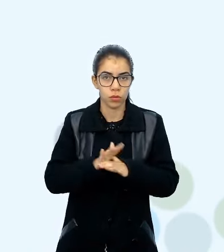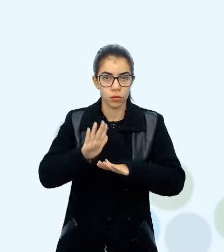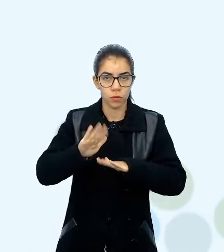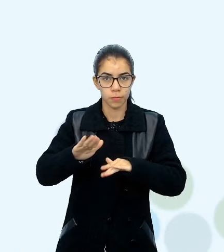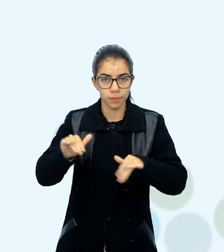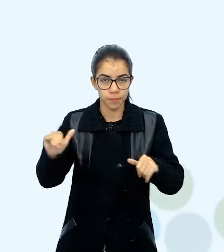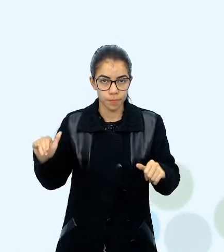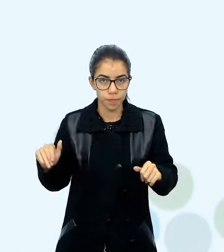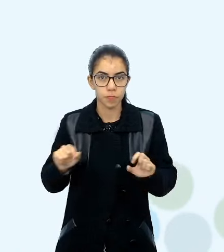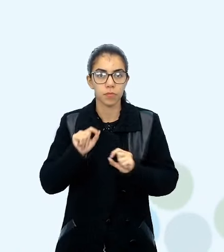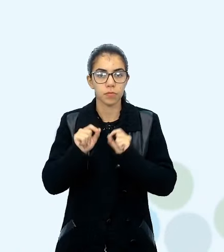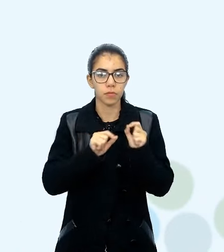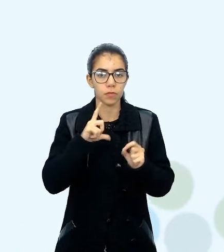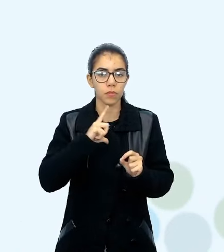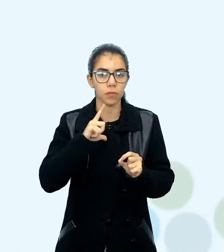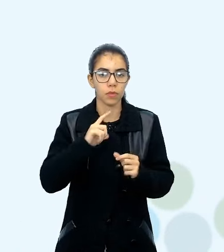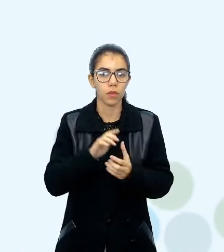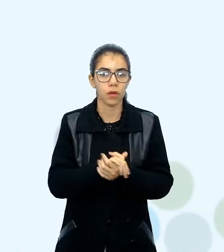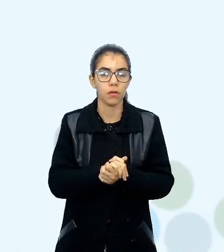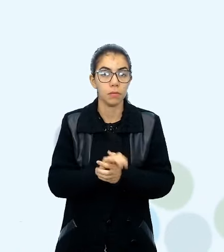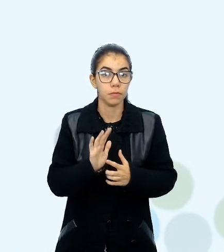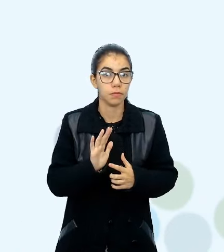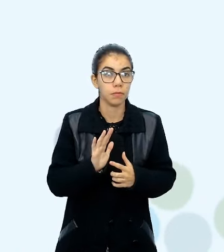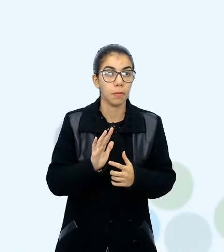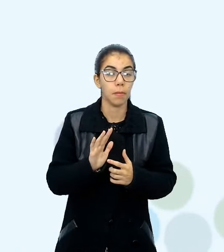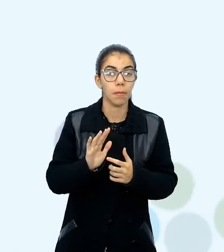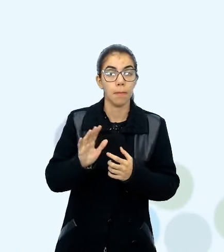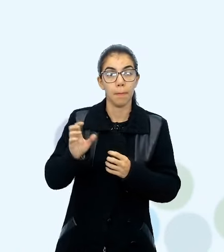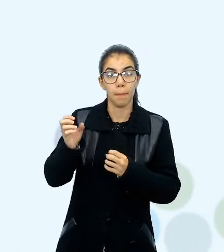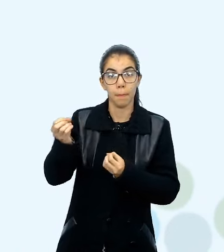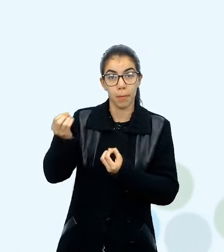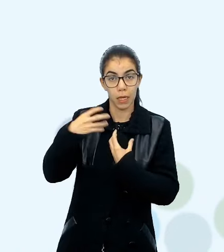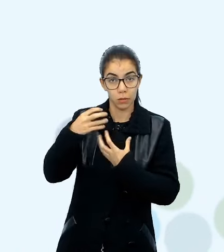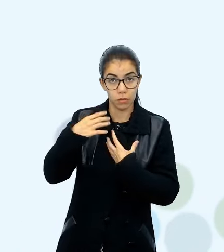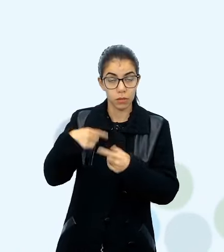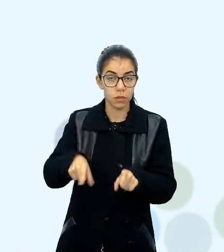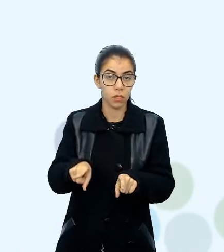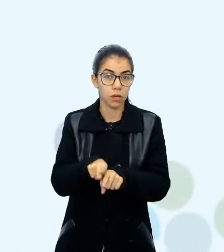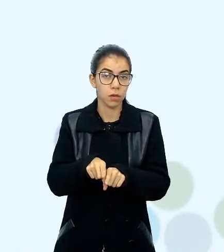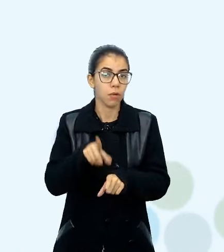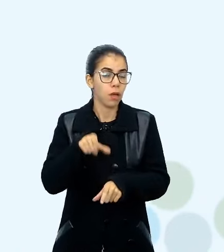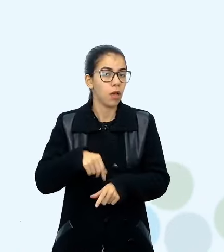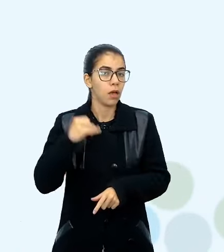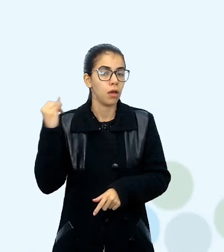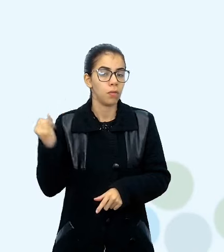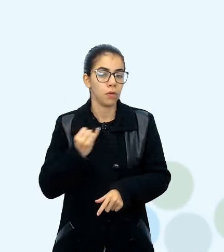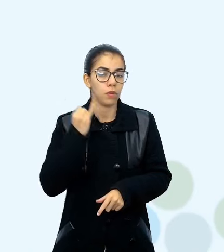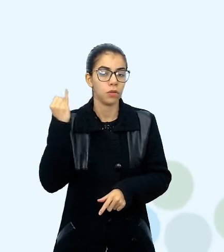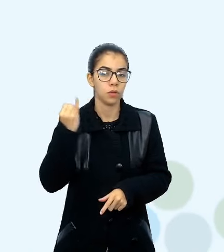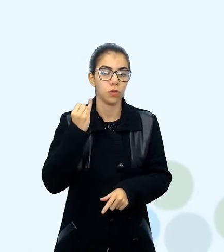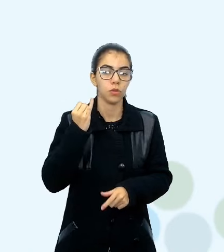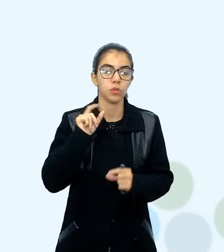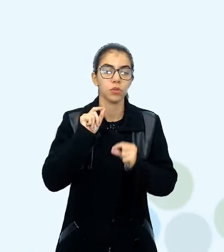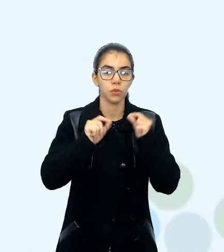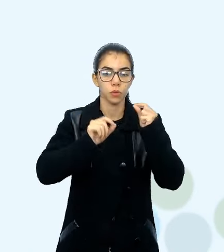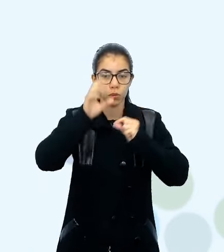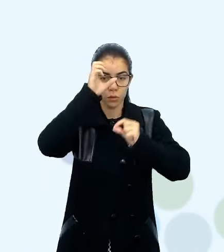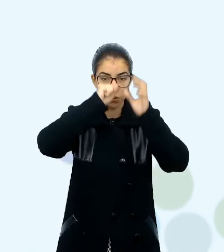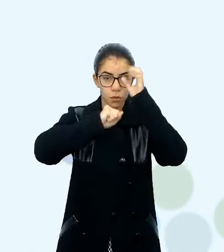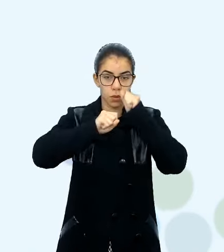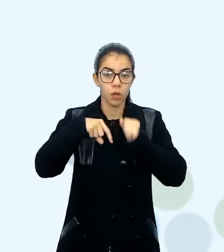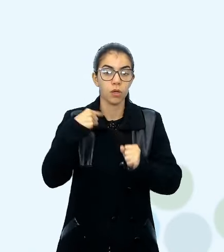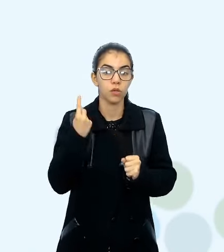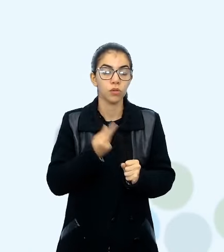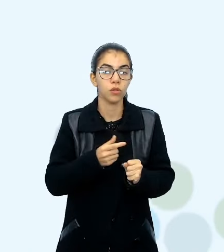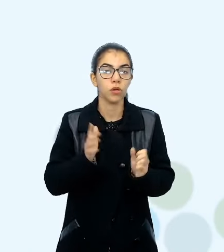ela tem muito para nos mostrar. E realmente, o importante é de pensar que isso nos